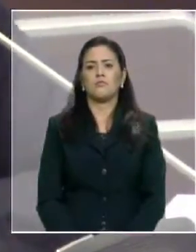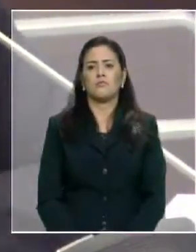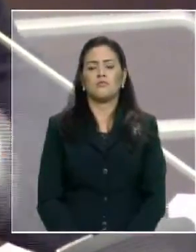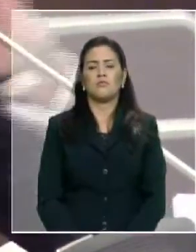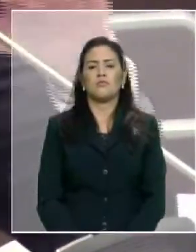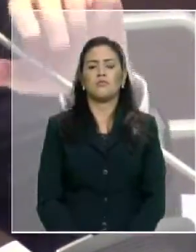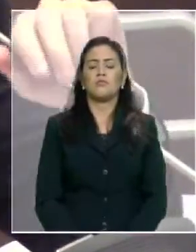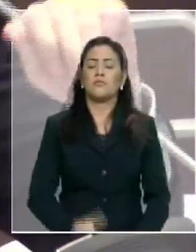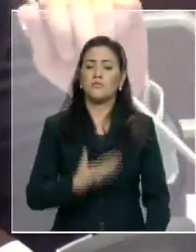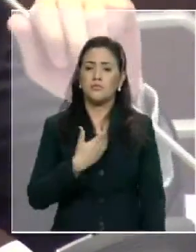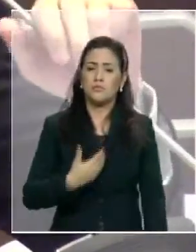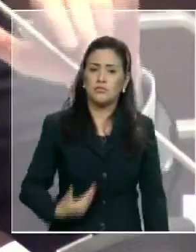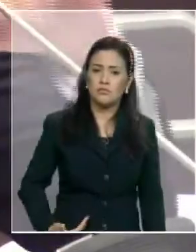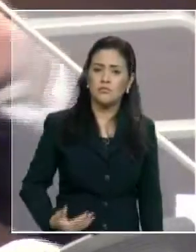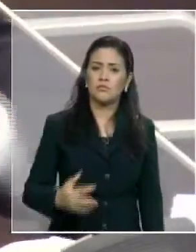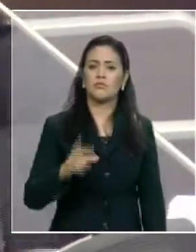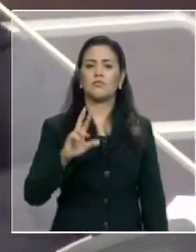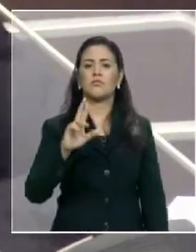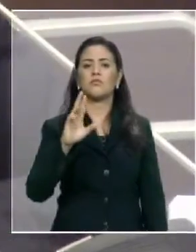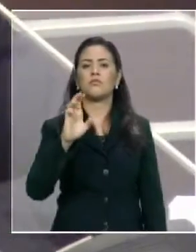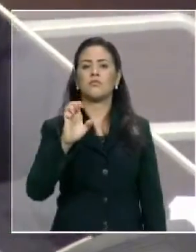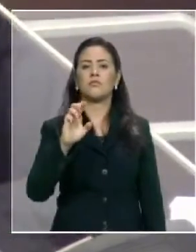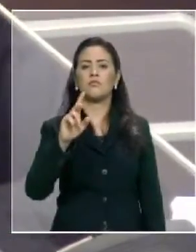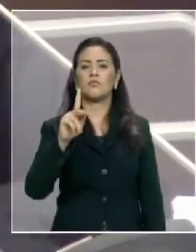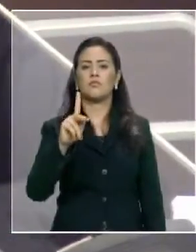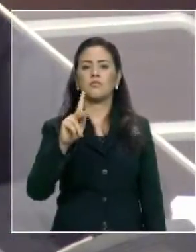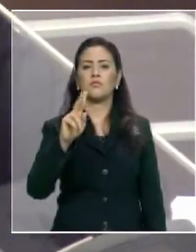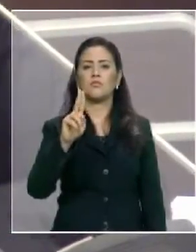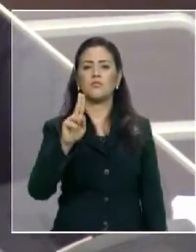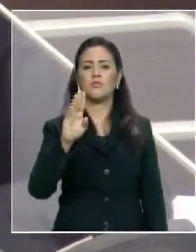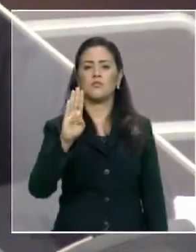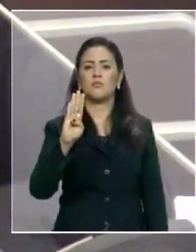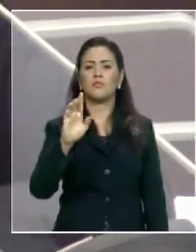republicano, o governador Flávio Dino